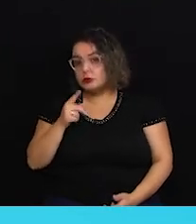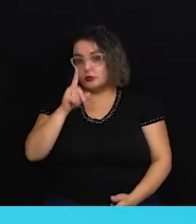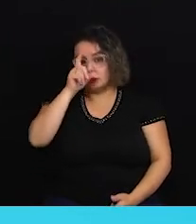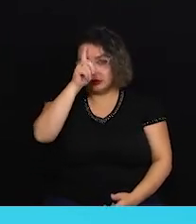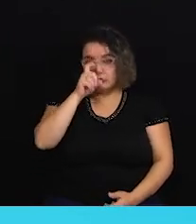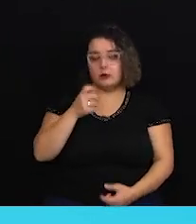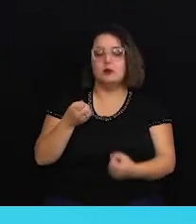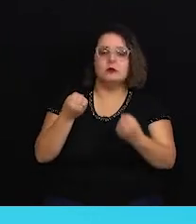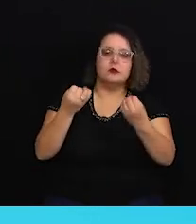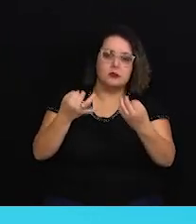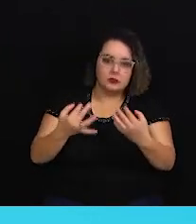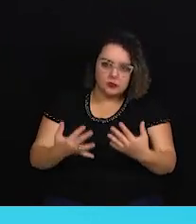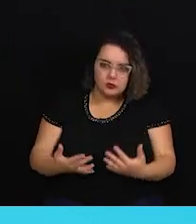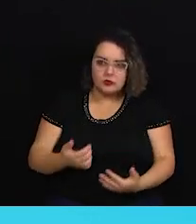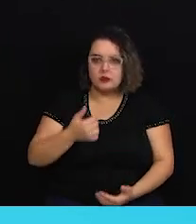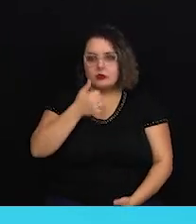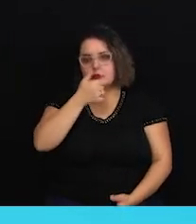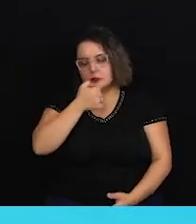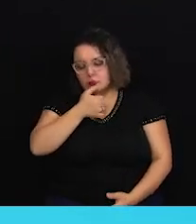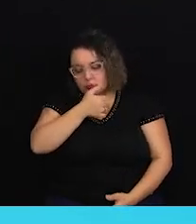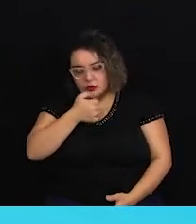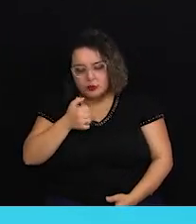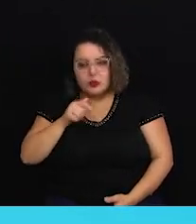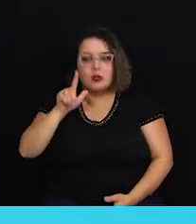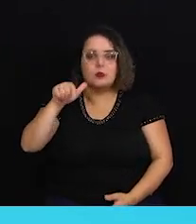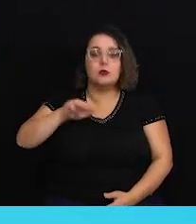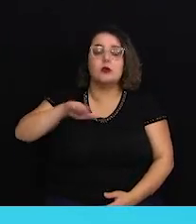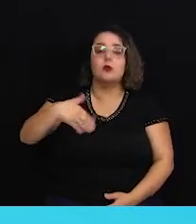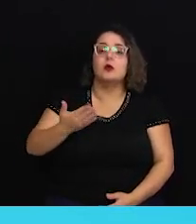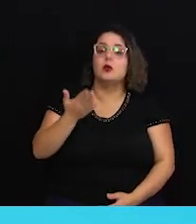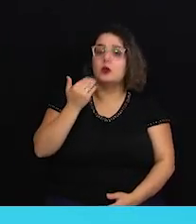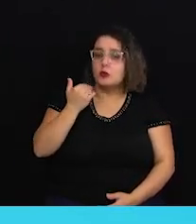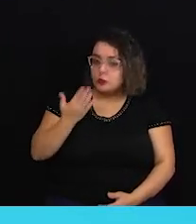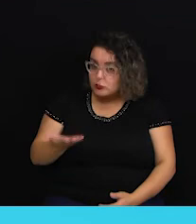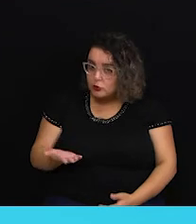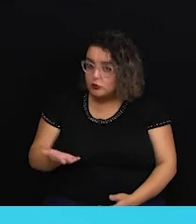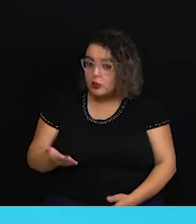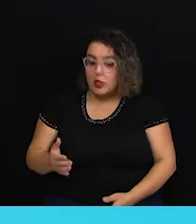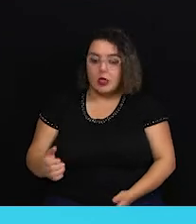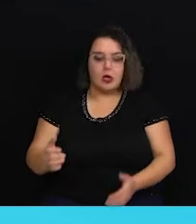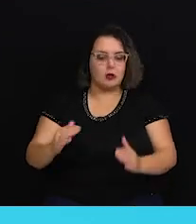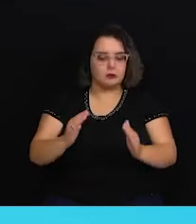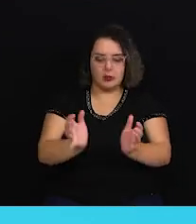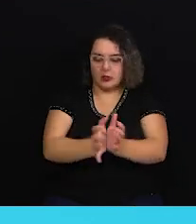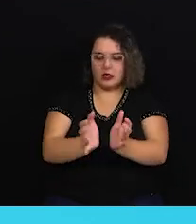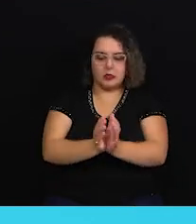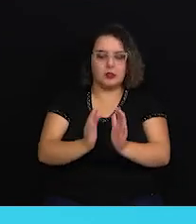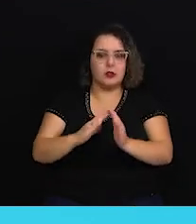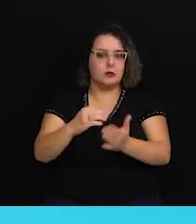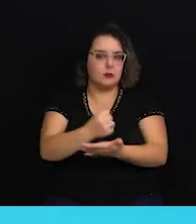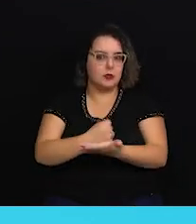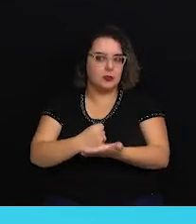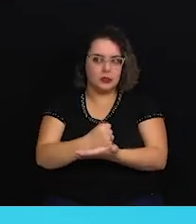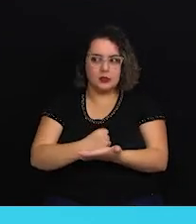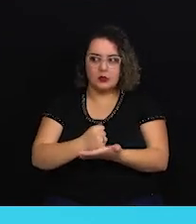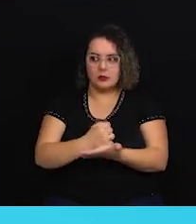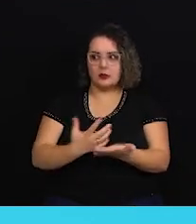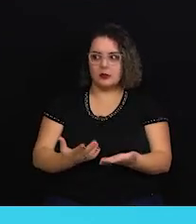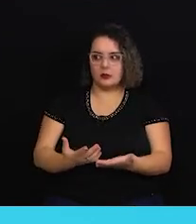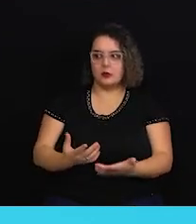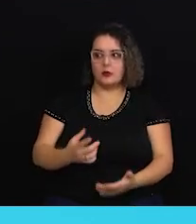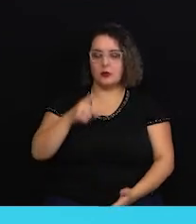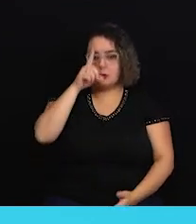vai fazer as orientações sobre o jejum e depois quando que o paciente pode comer, a equipe de farmácia que está ali dispensando. A gente fala que